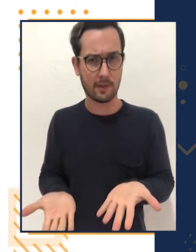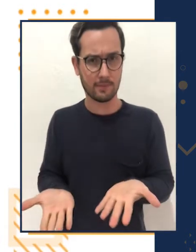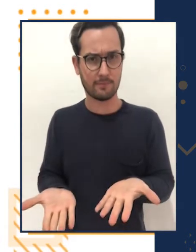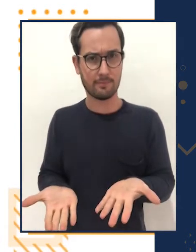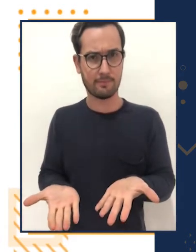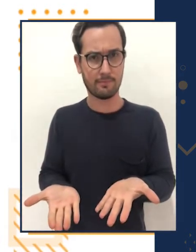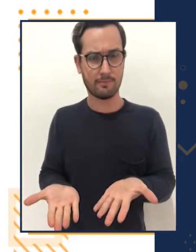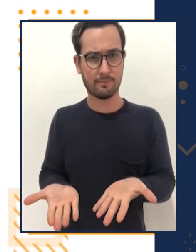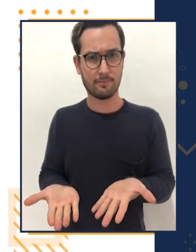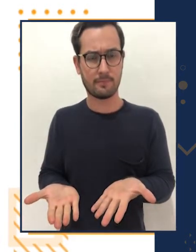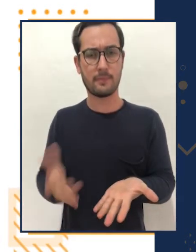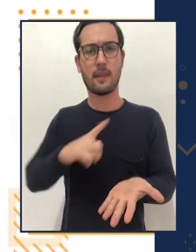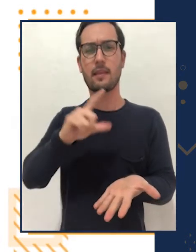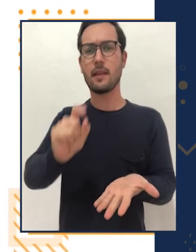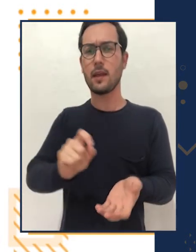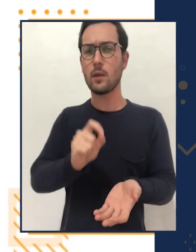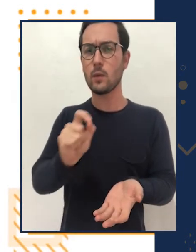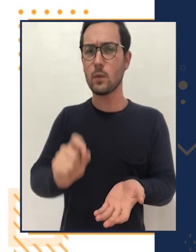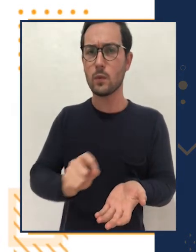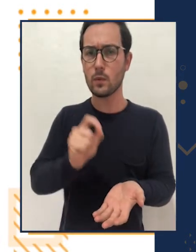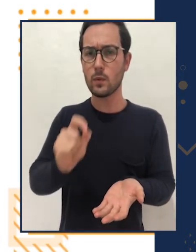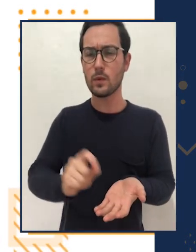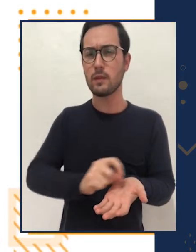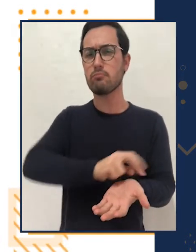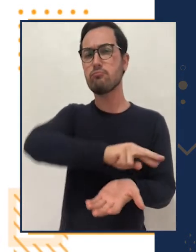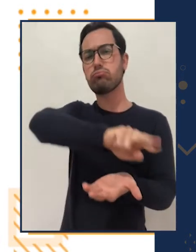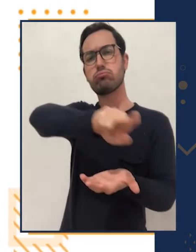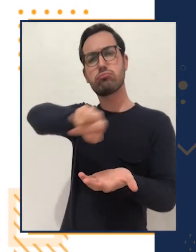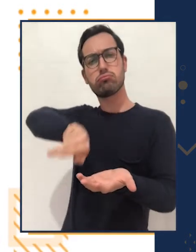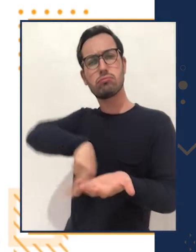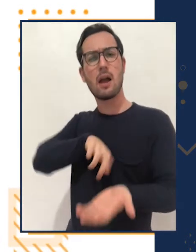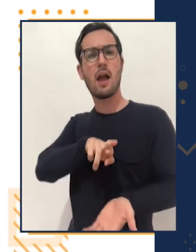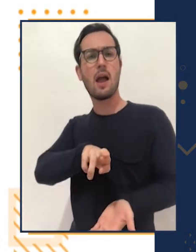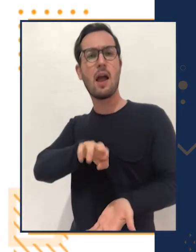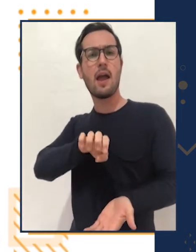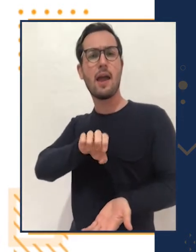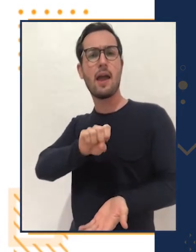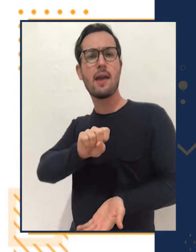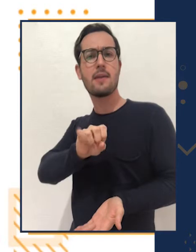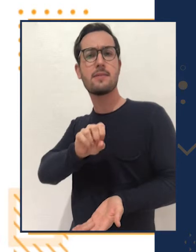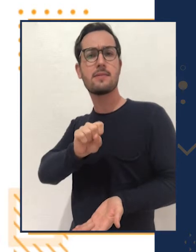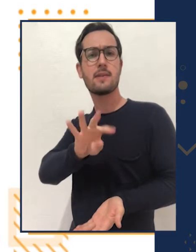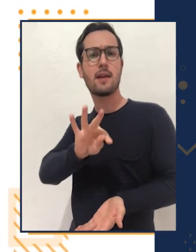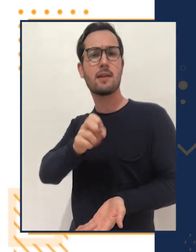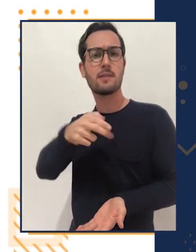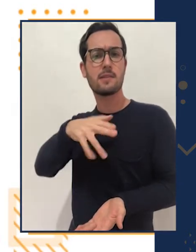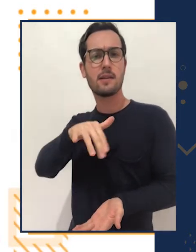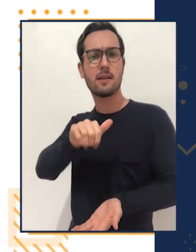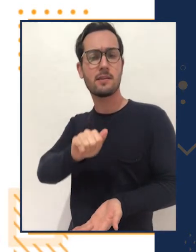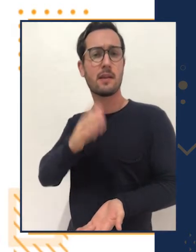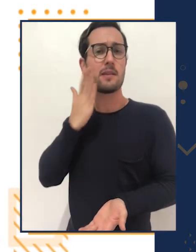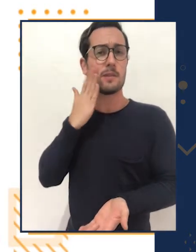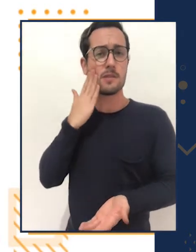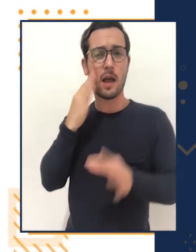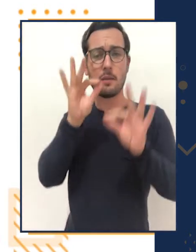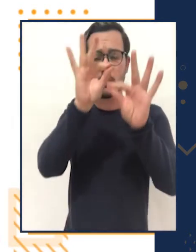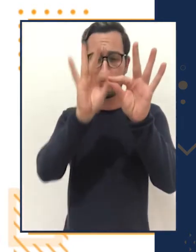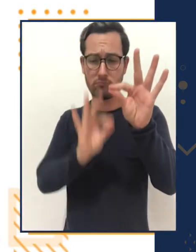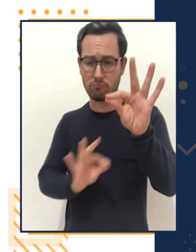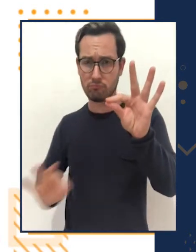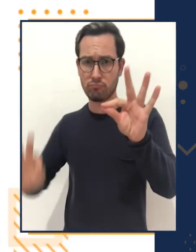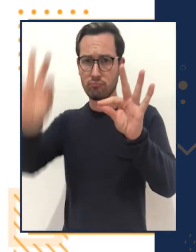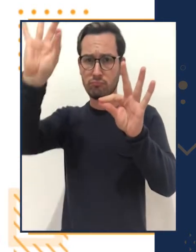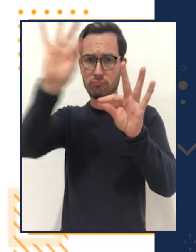N resistores, também a gente pode saber a queda de tensão sobre um resistor qualquer nessa